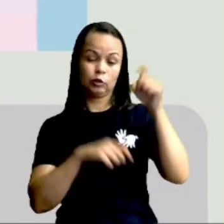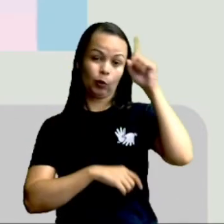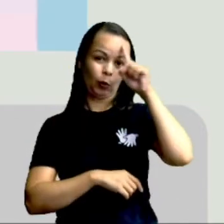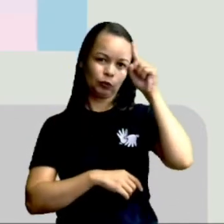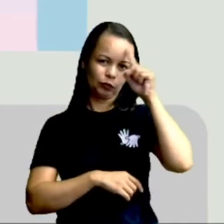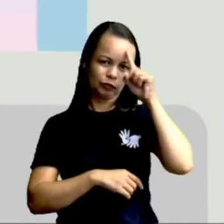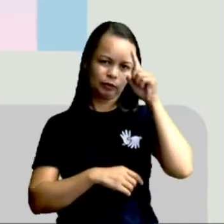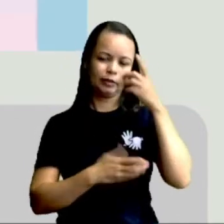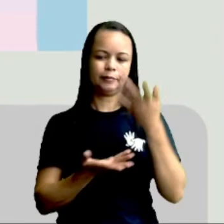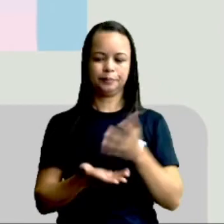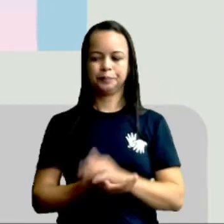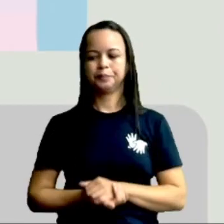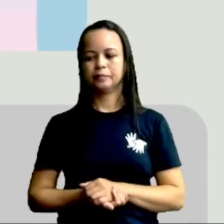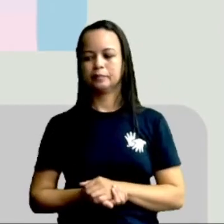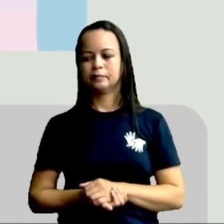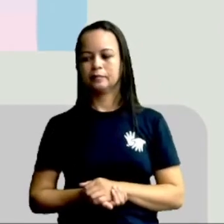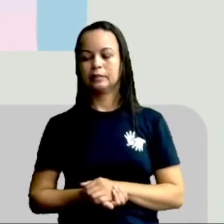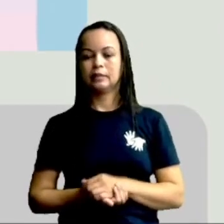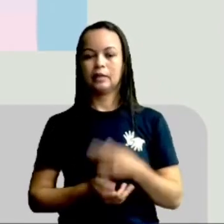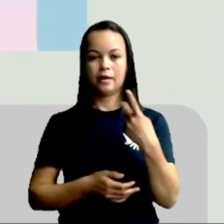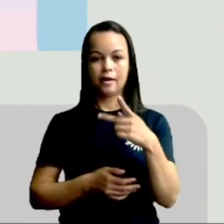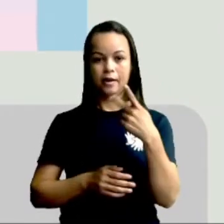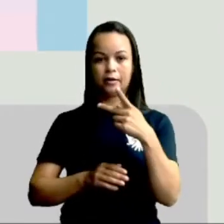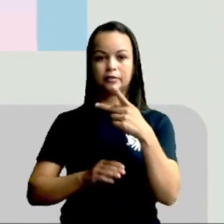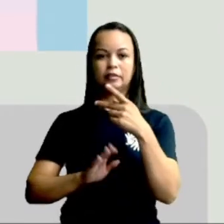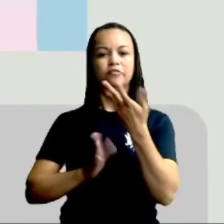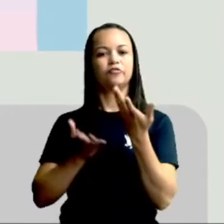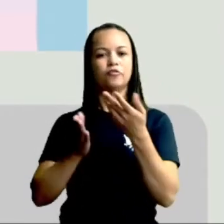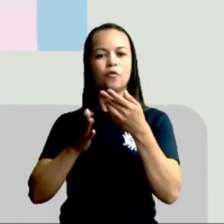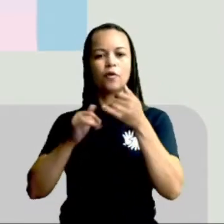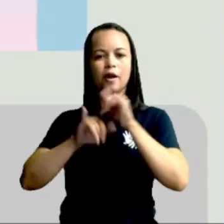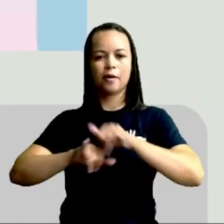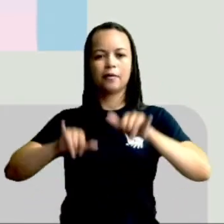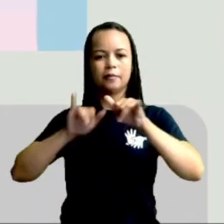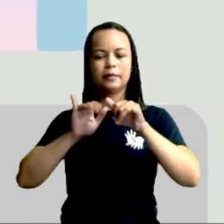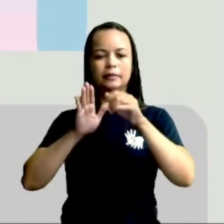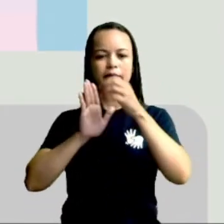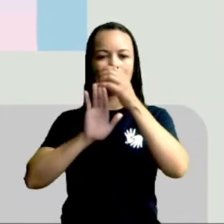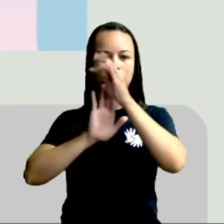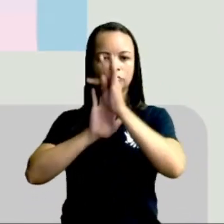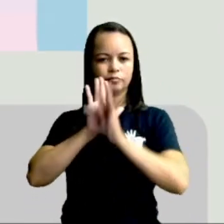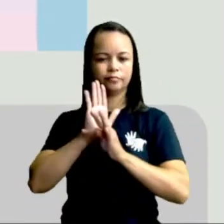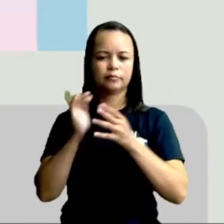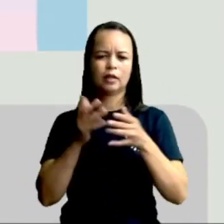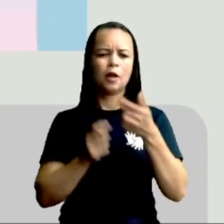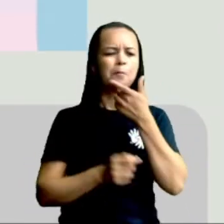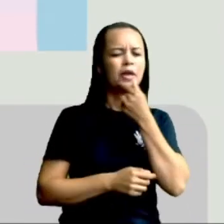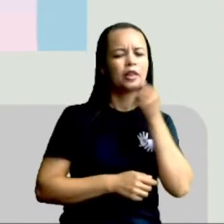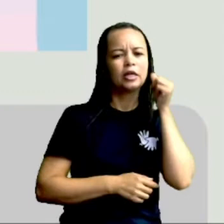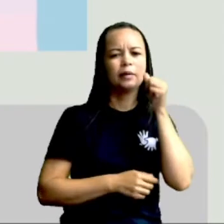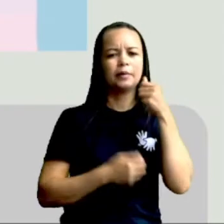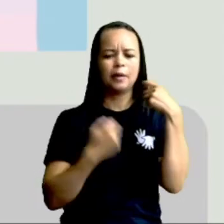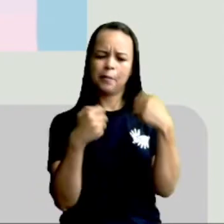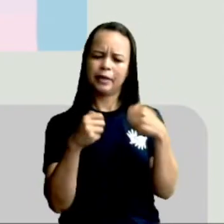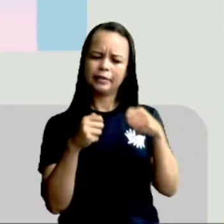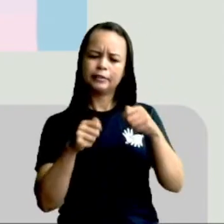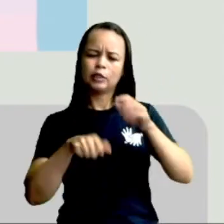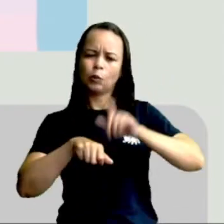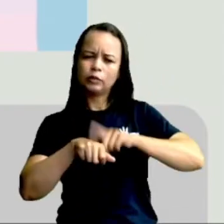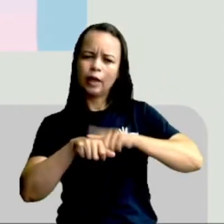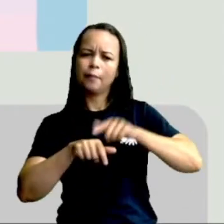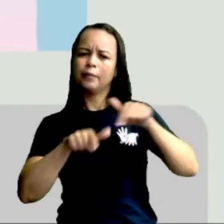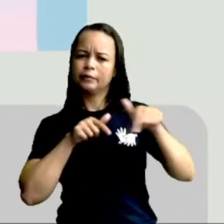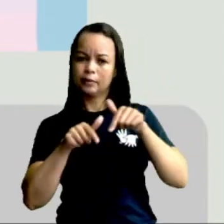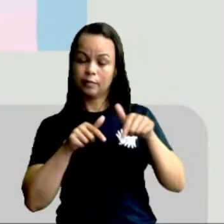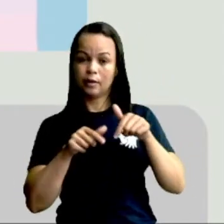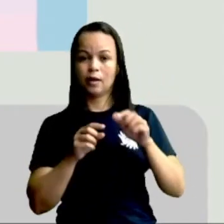dias. Esta foi a mensagem que a professora enviou. Meninos e meninas, é preciso um tempo para